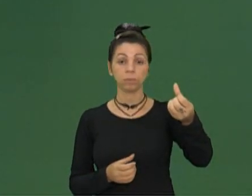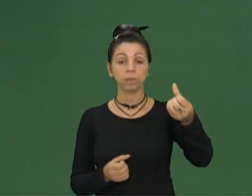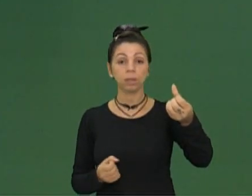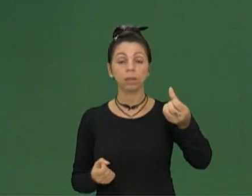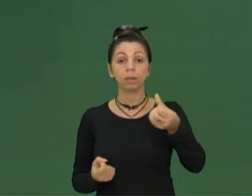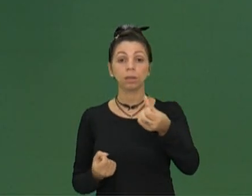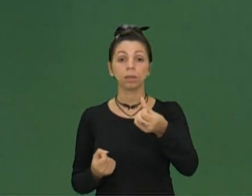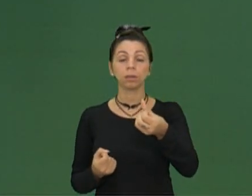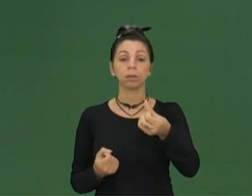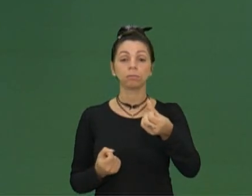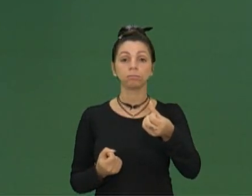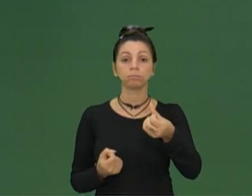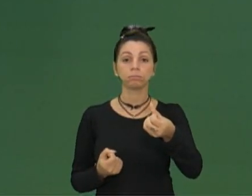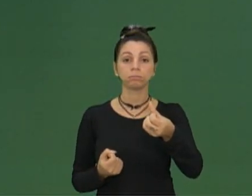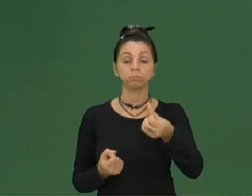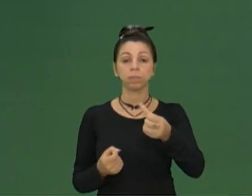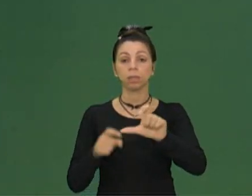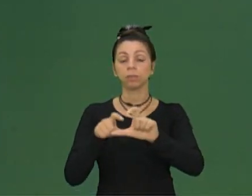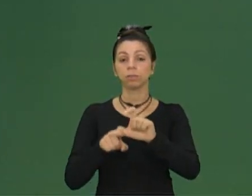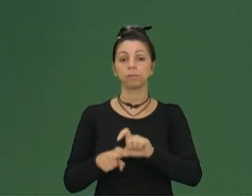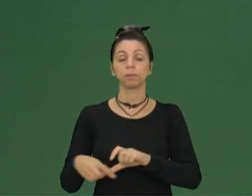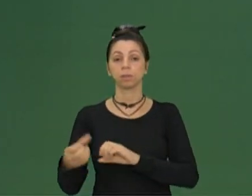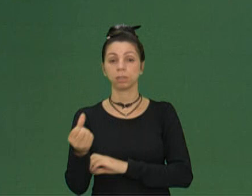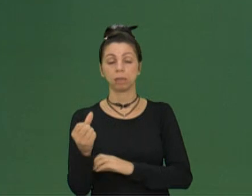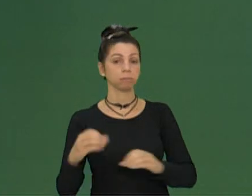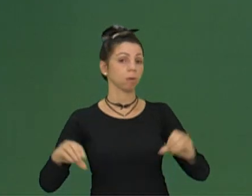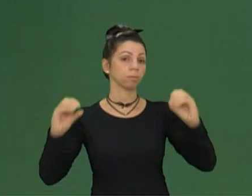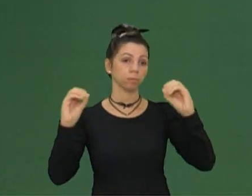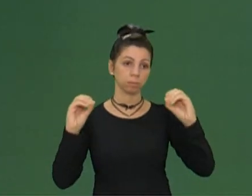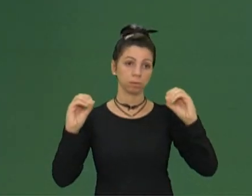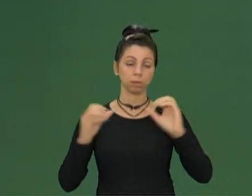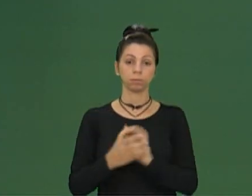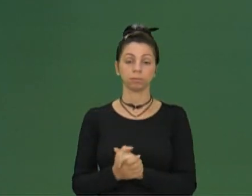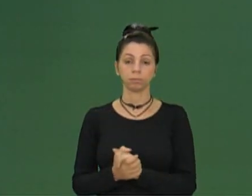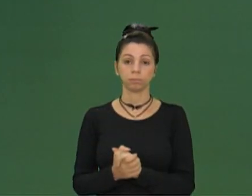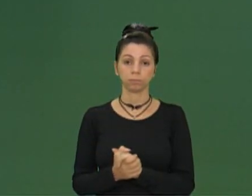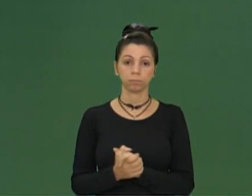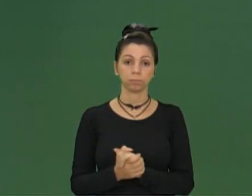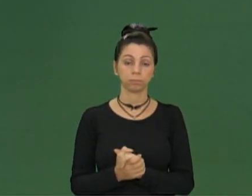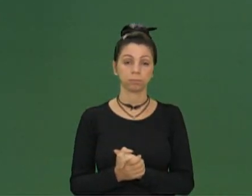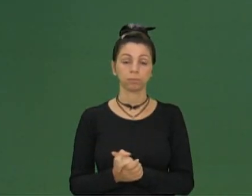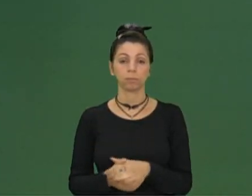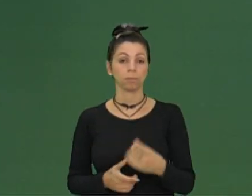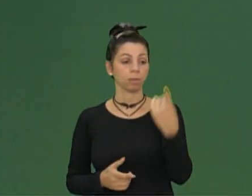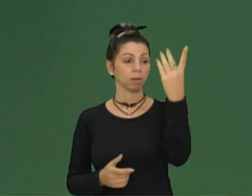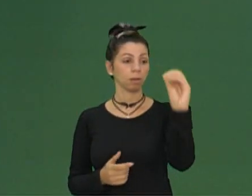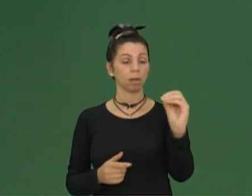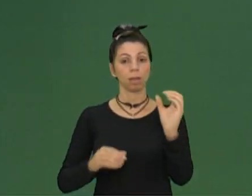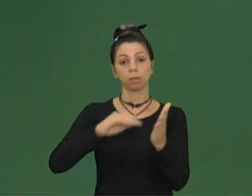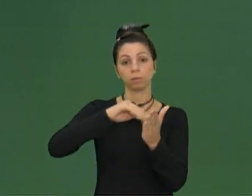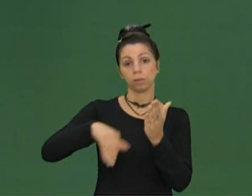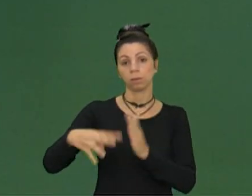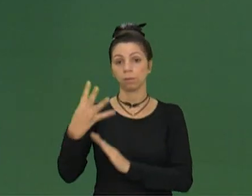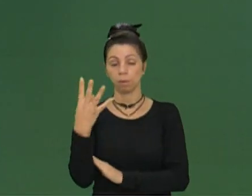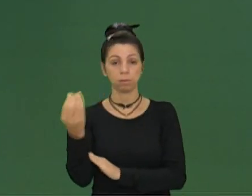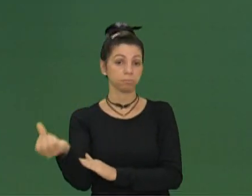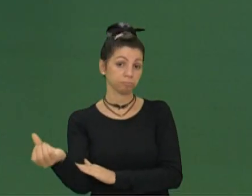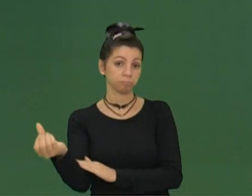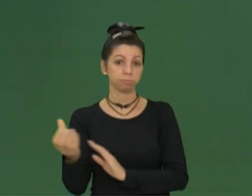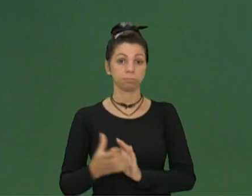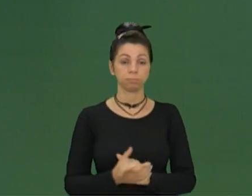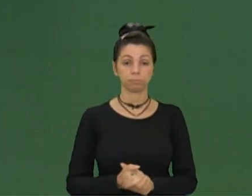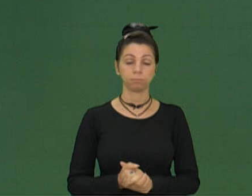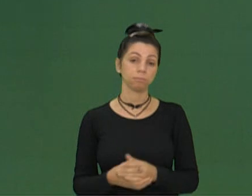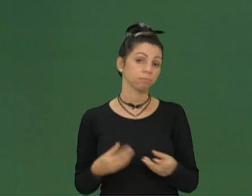6. Acabou também, zerou. E a última eu tinha 10 e gastei apenas 4. Fiquei com 6. Como que ficou a